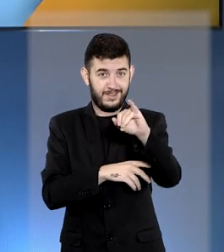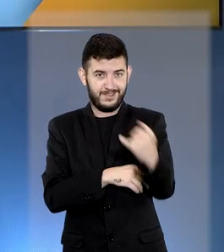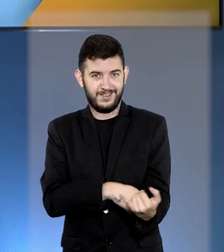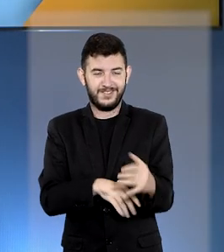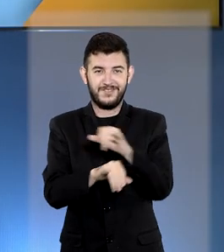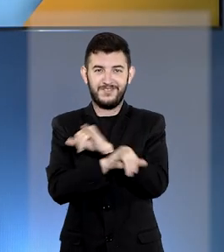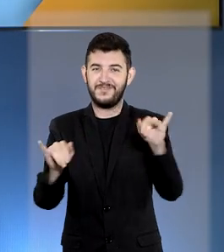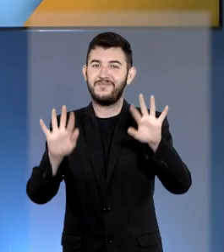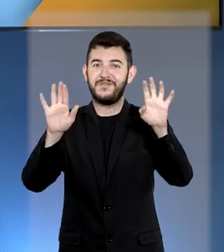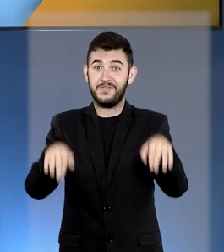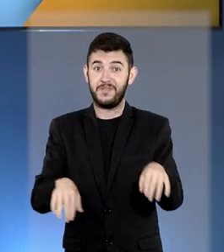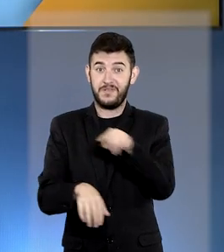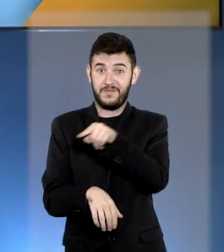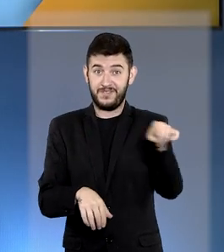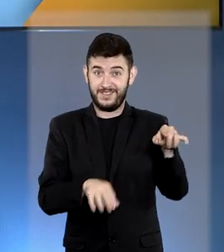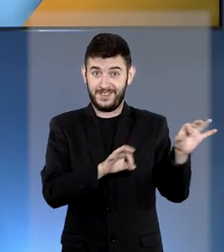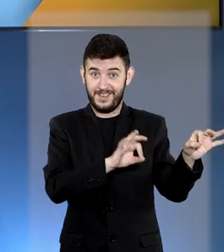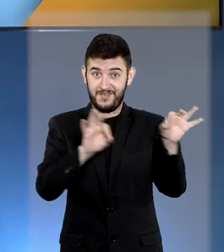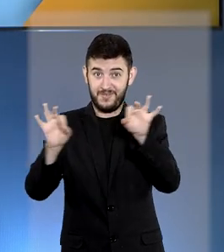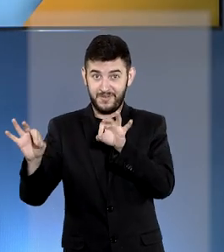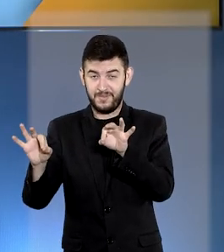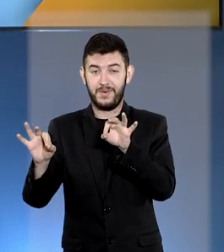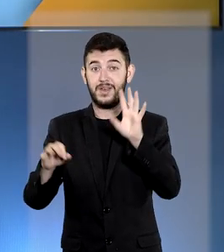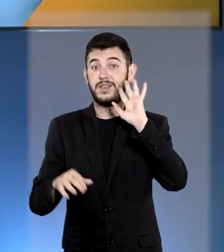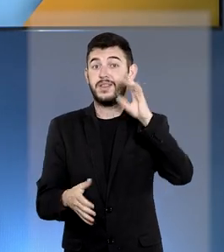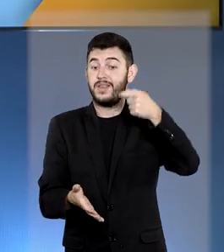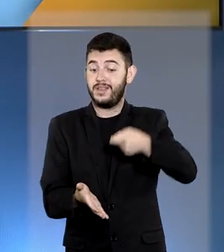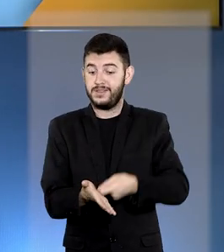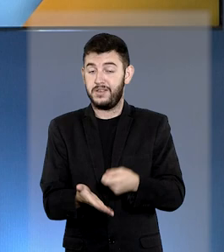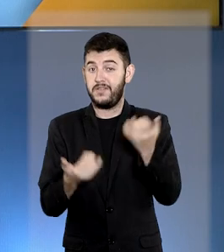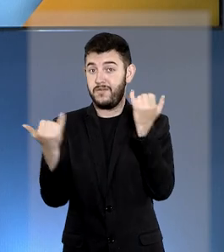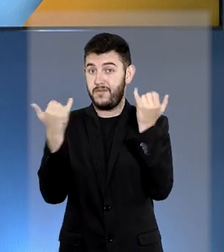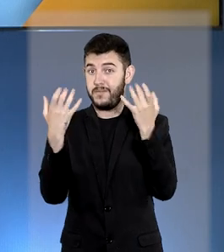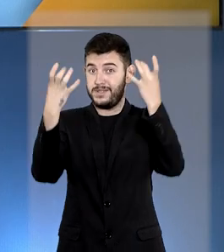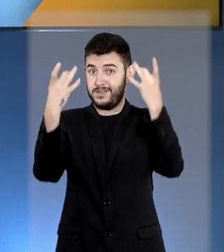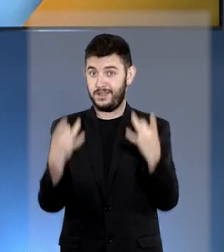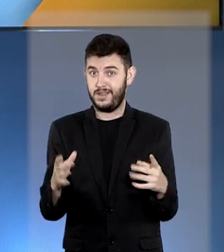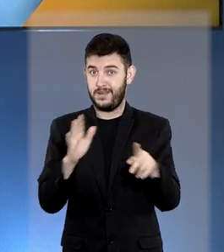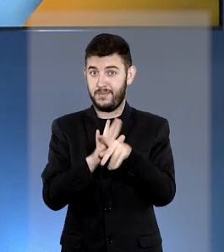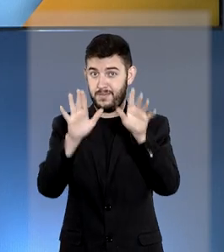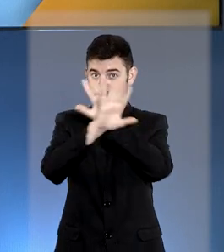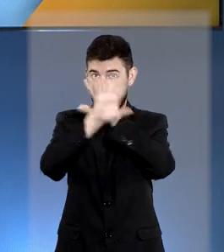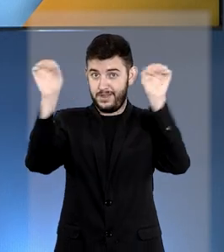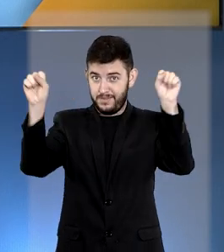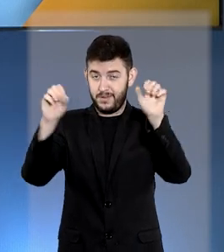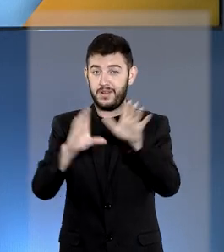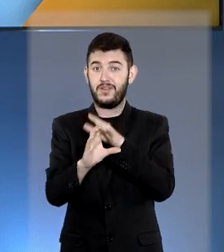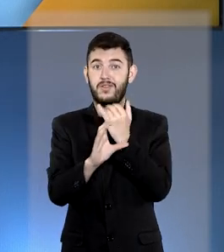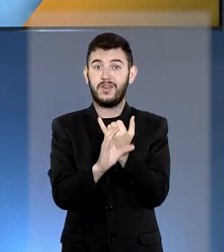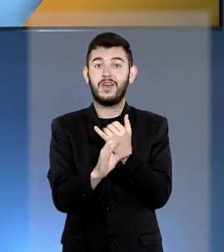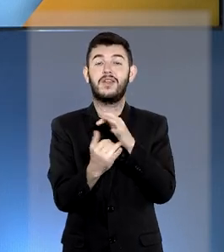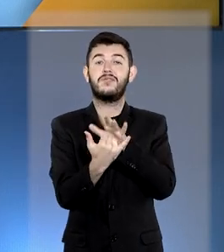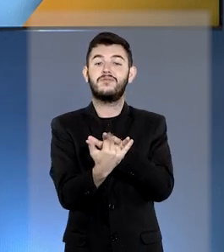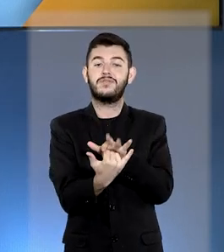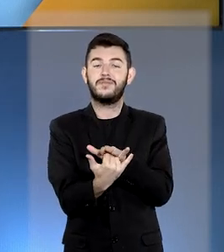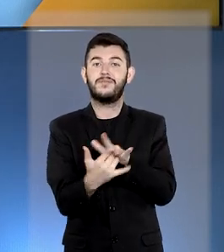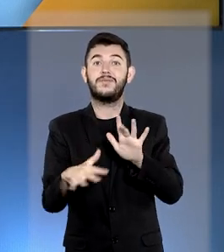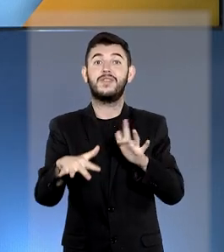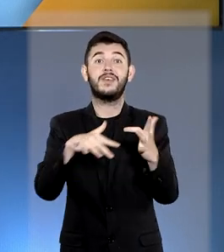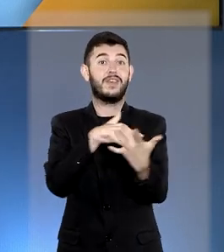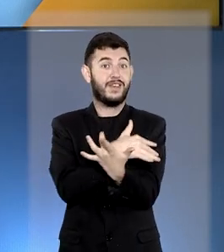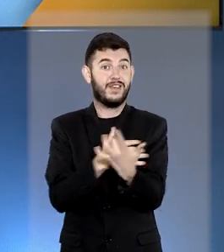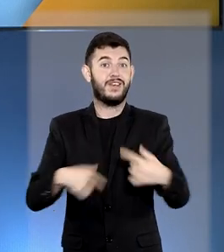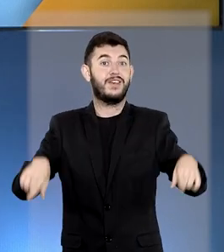STJ Notícias já está no fim, mas você pode acompanhar outras decisões e informações do tribunal no nosso canal